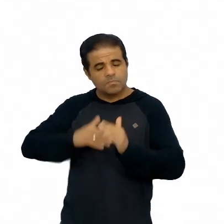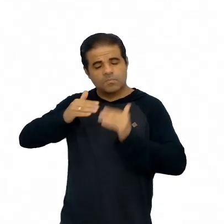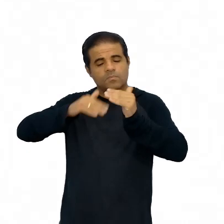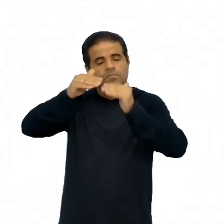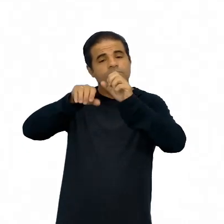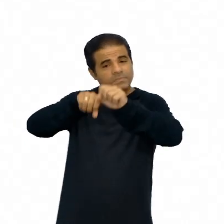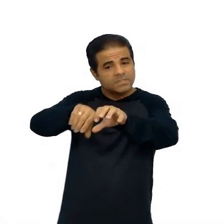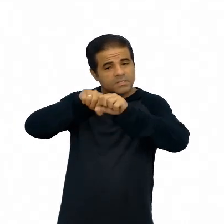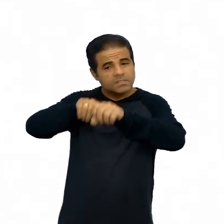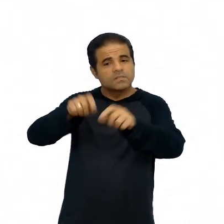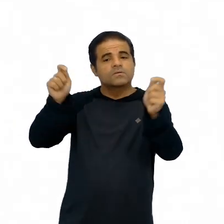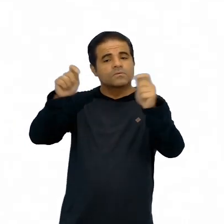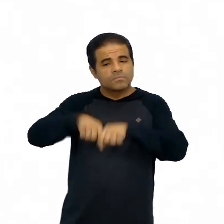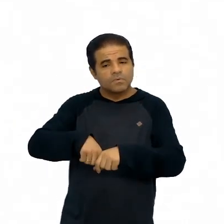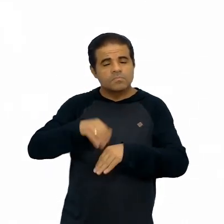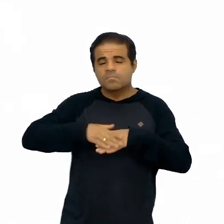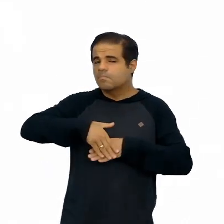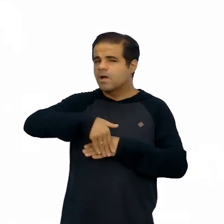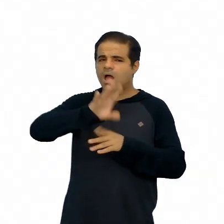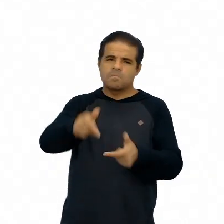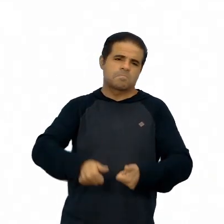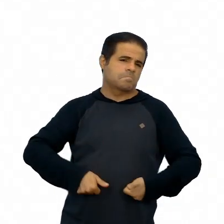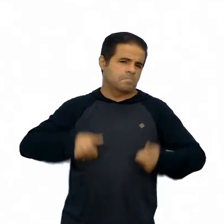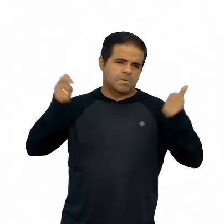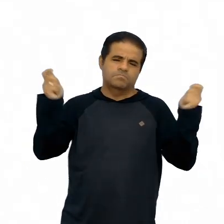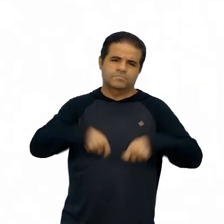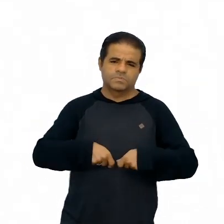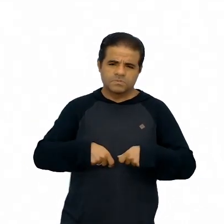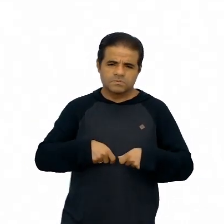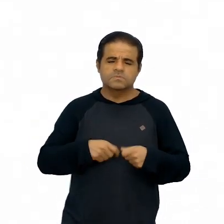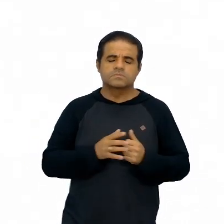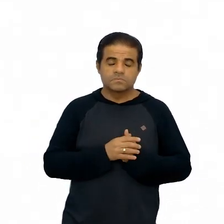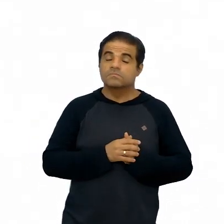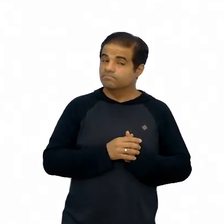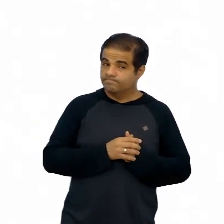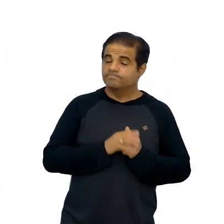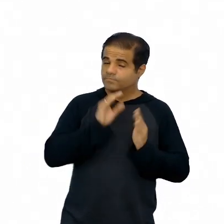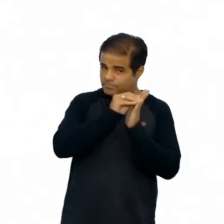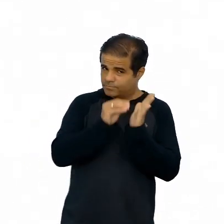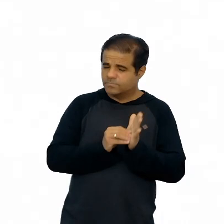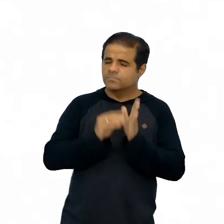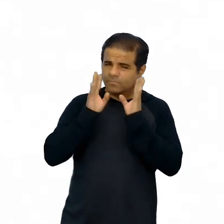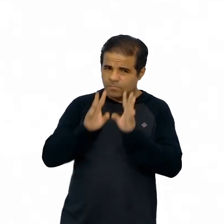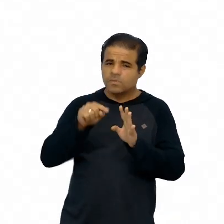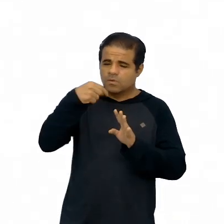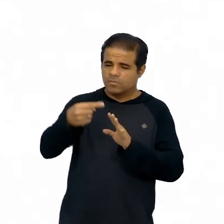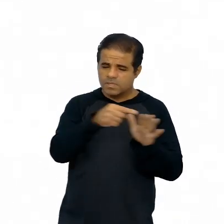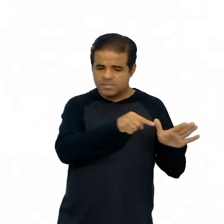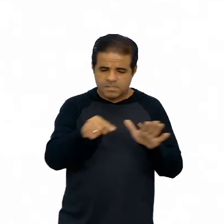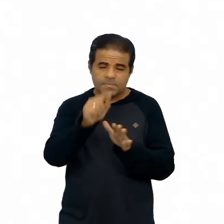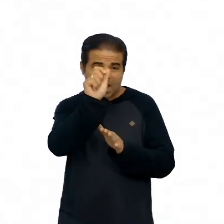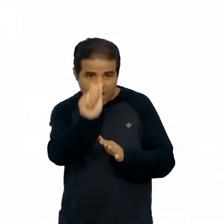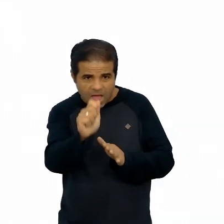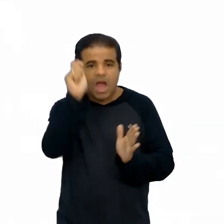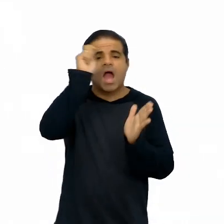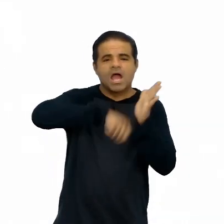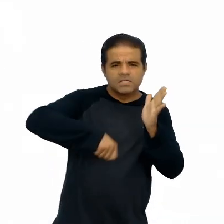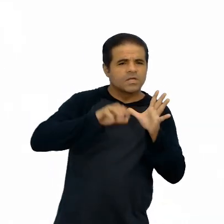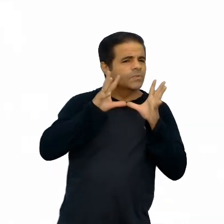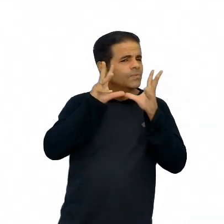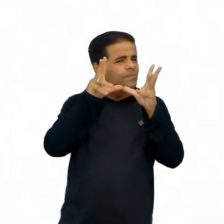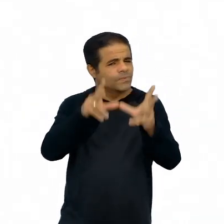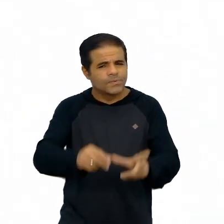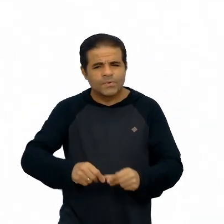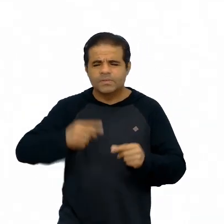processo de ensino possa ser mais eficiente possível. Então, foi feito tudo isso na semana A. E registrar todas